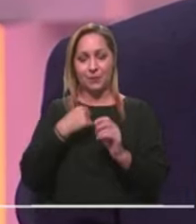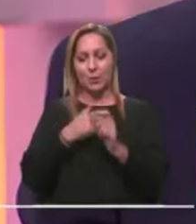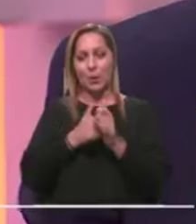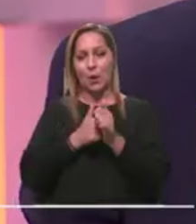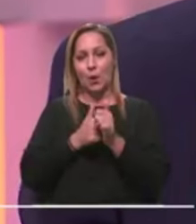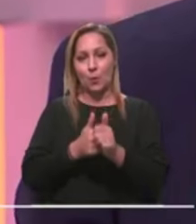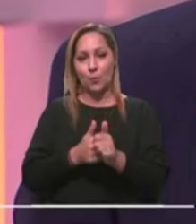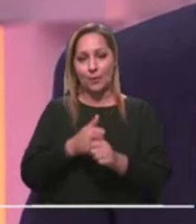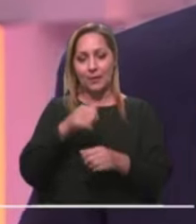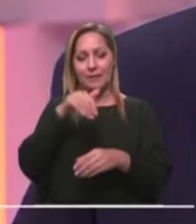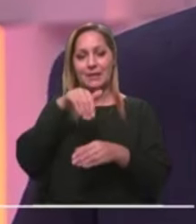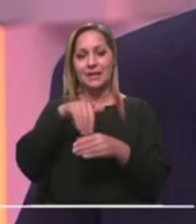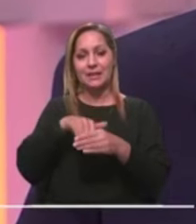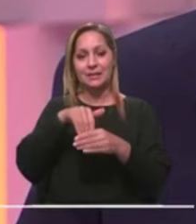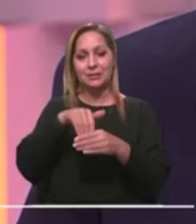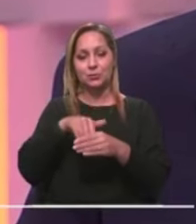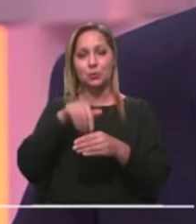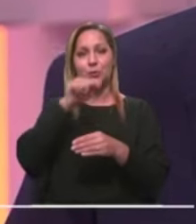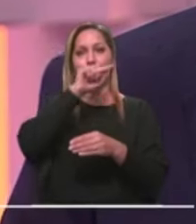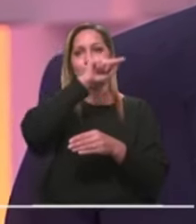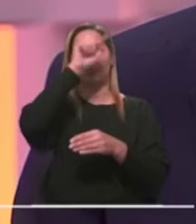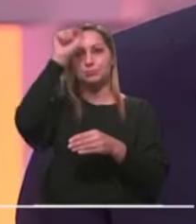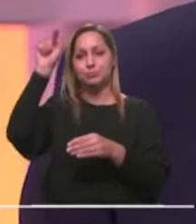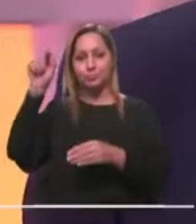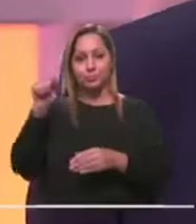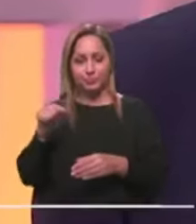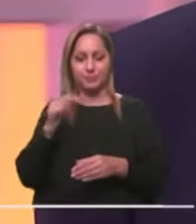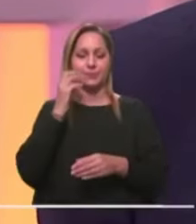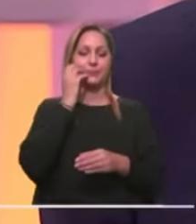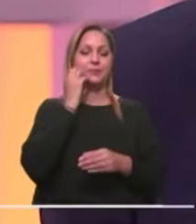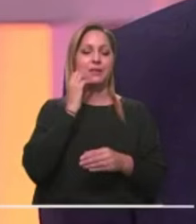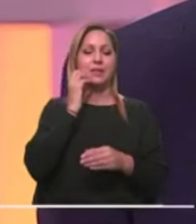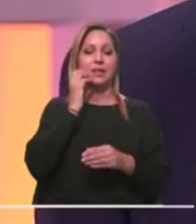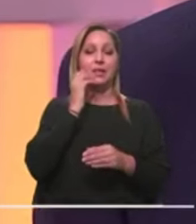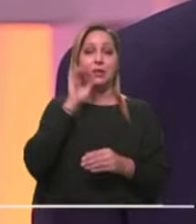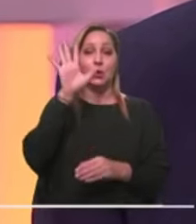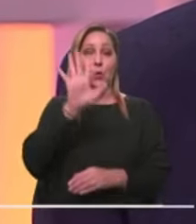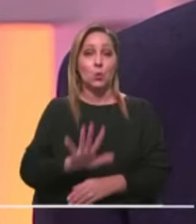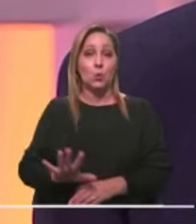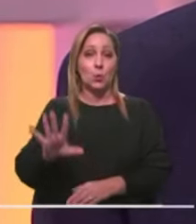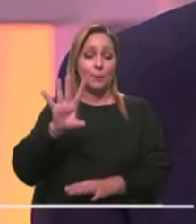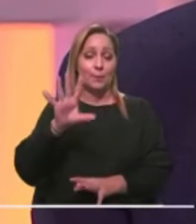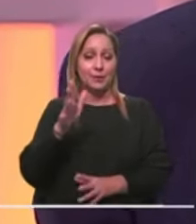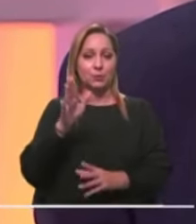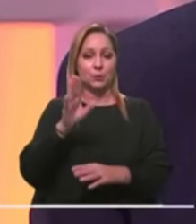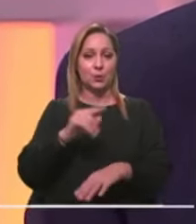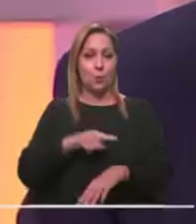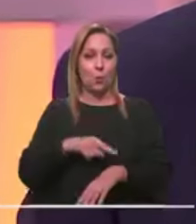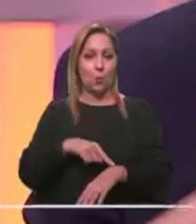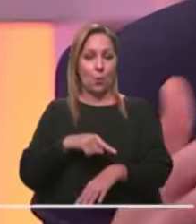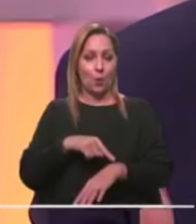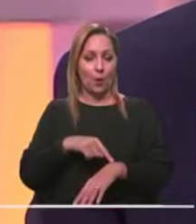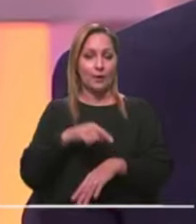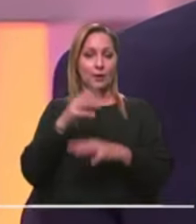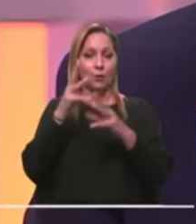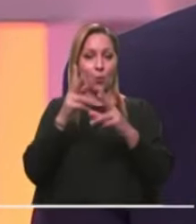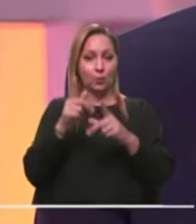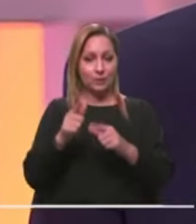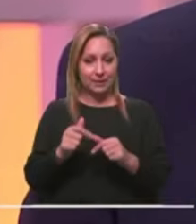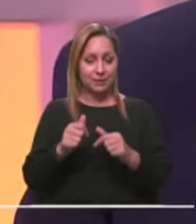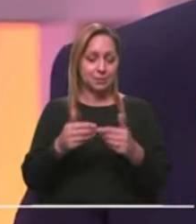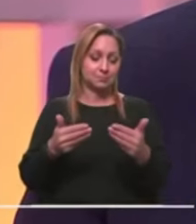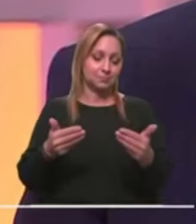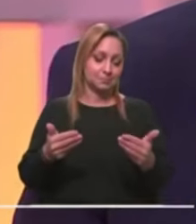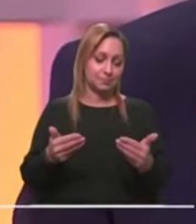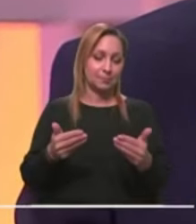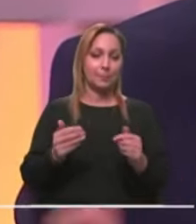todo em todo o país em todas as federações e concelhias e quando se aproxima a hora de de se contar os votos de se anunciar é o momento chega